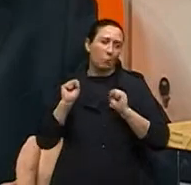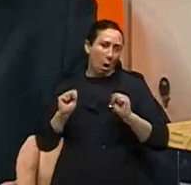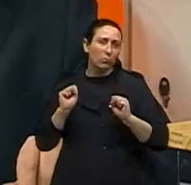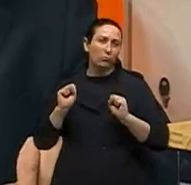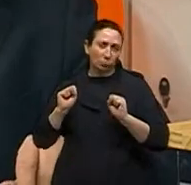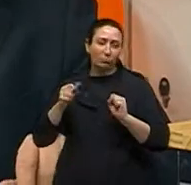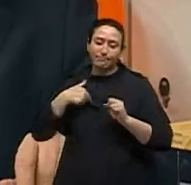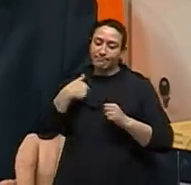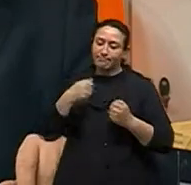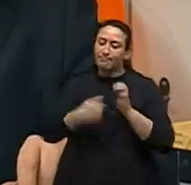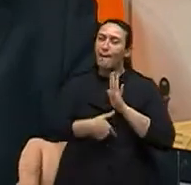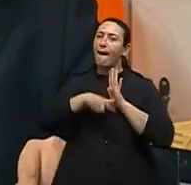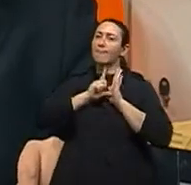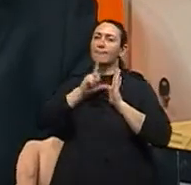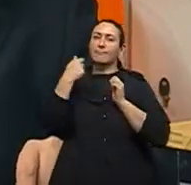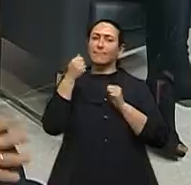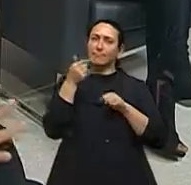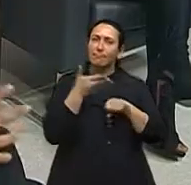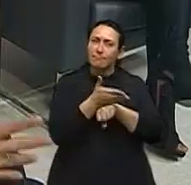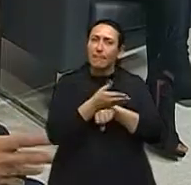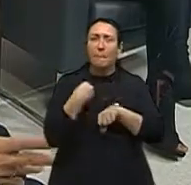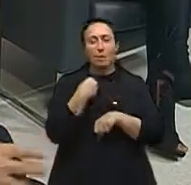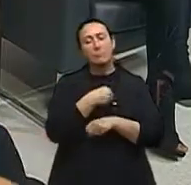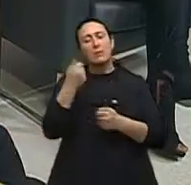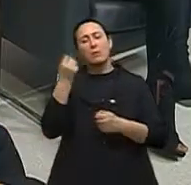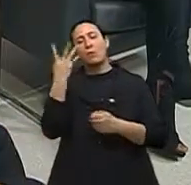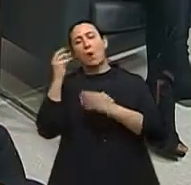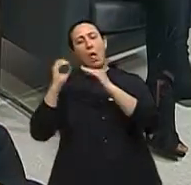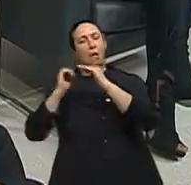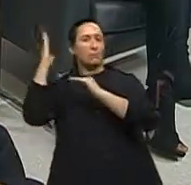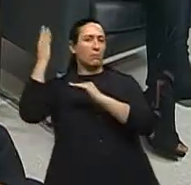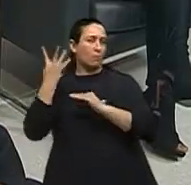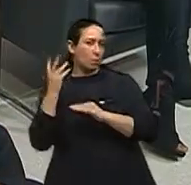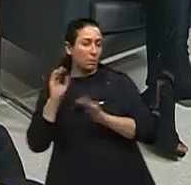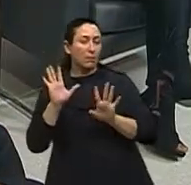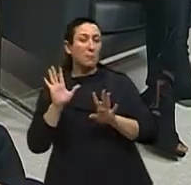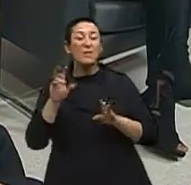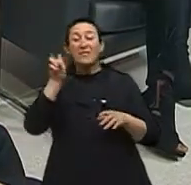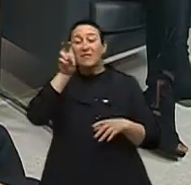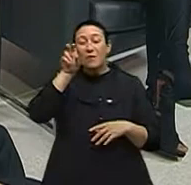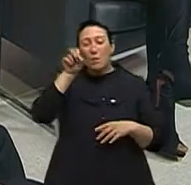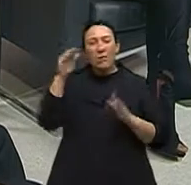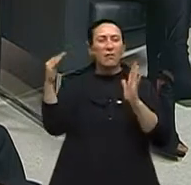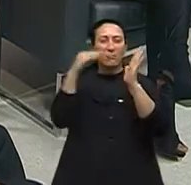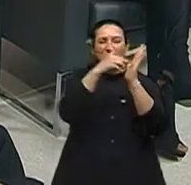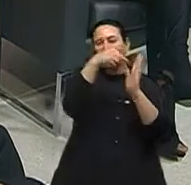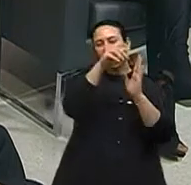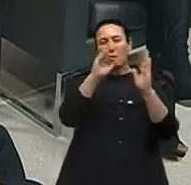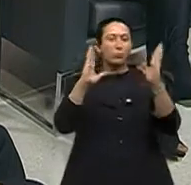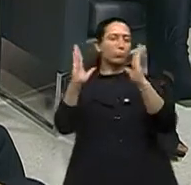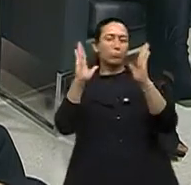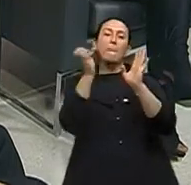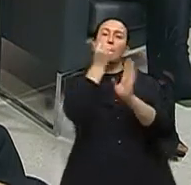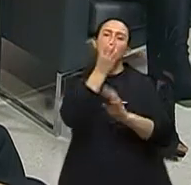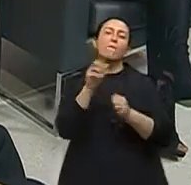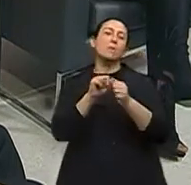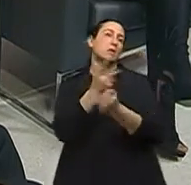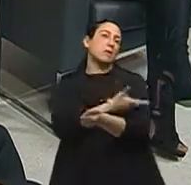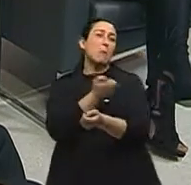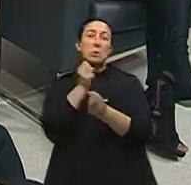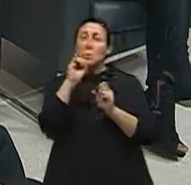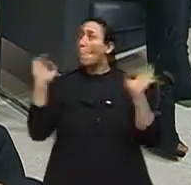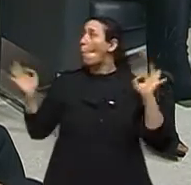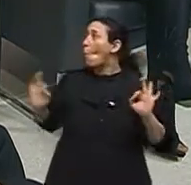recomendação é em torno de 40 anos se não do 50 aos 70 é é o período suficiente então tem Tem essa